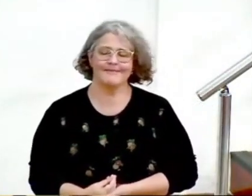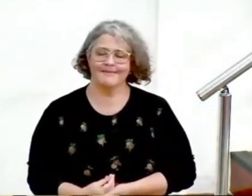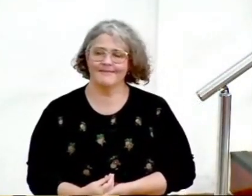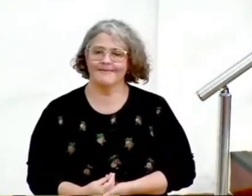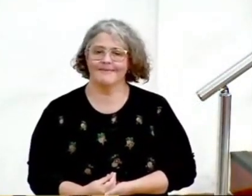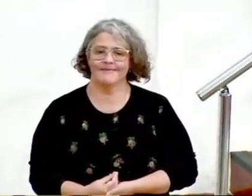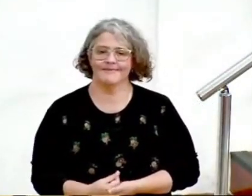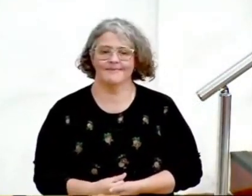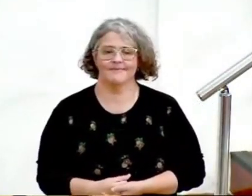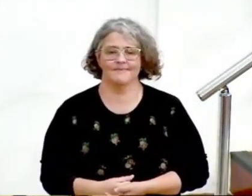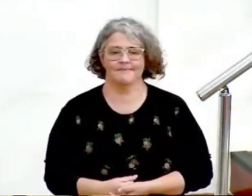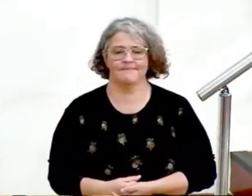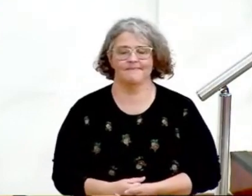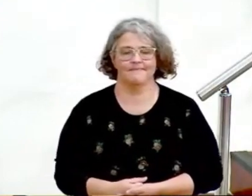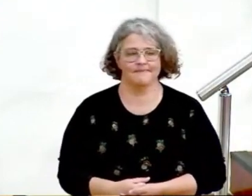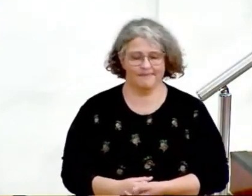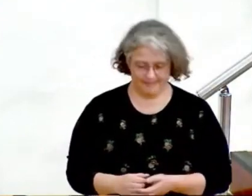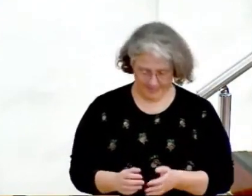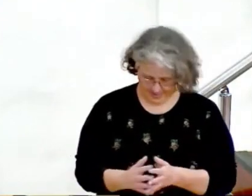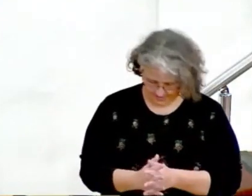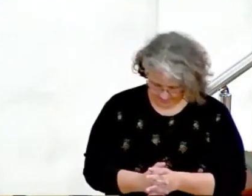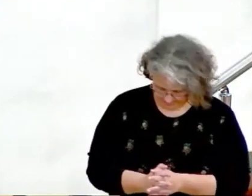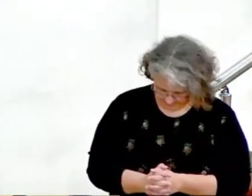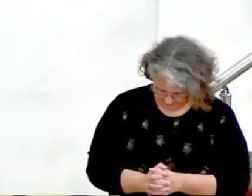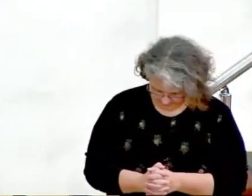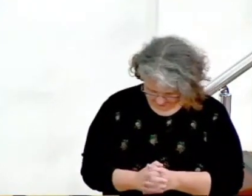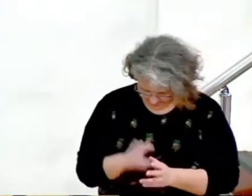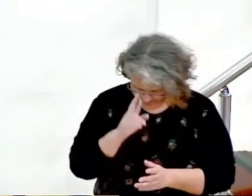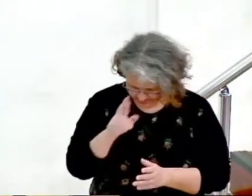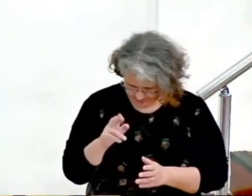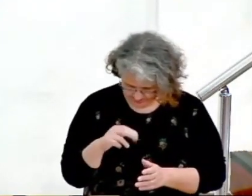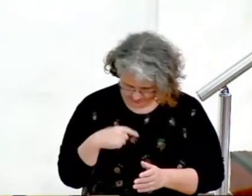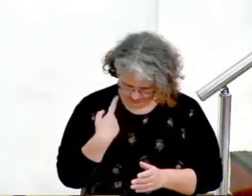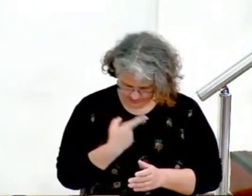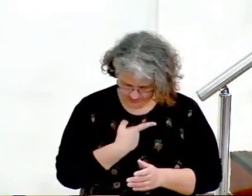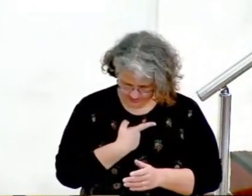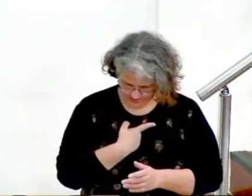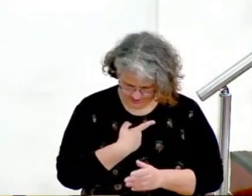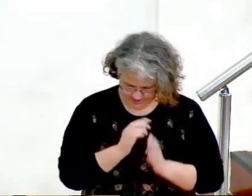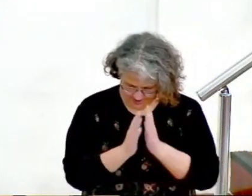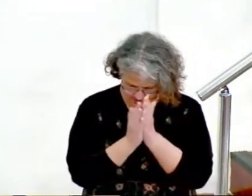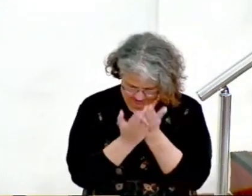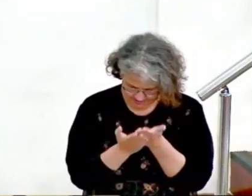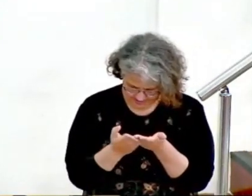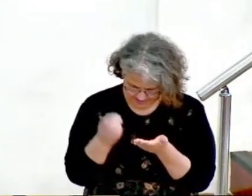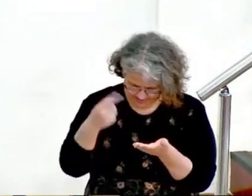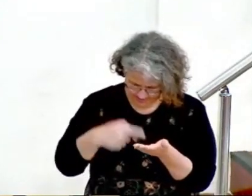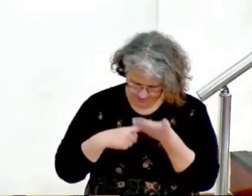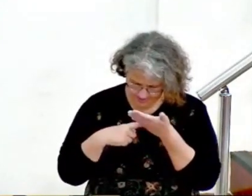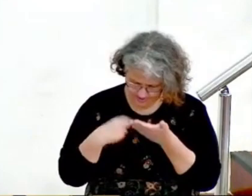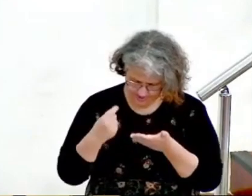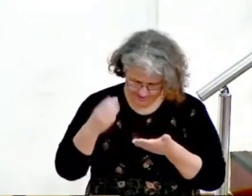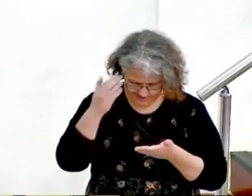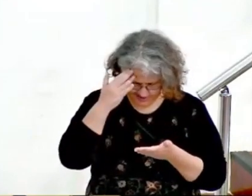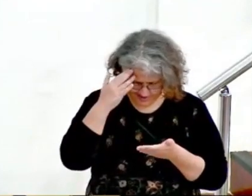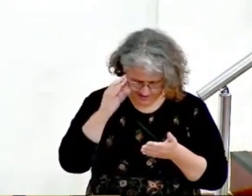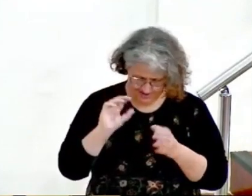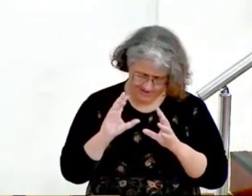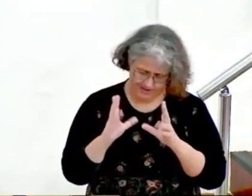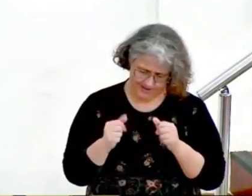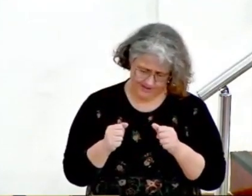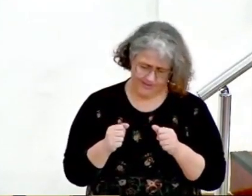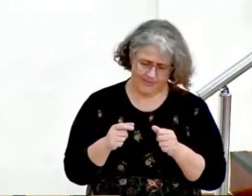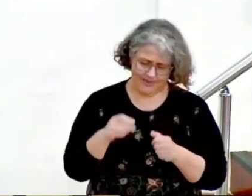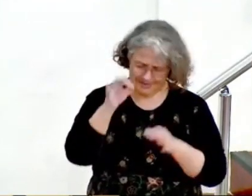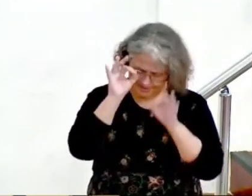acabamos de ler a tua palavra. Tua palavra revela o que nós precisamos compreender diante, ó Deus, da certeza